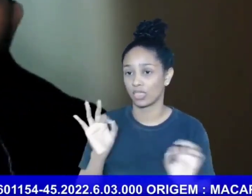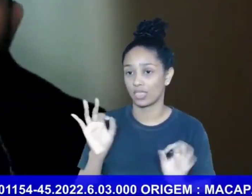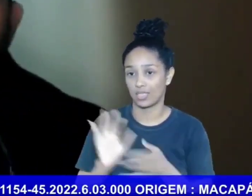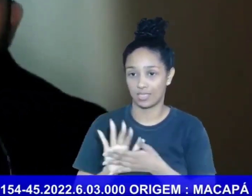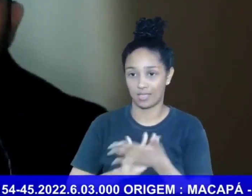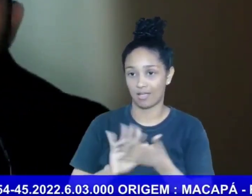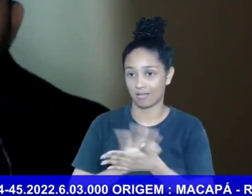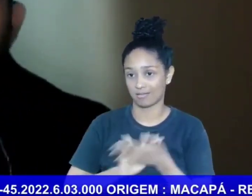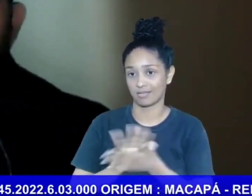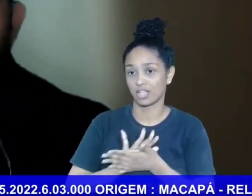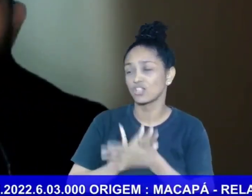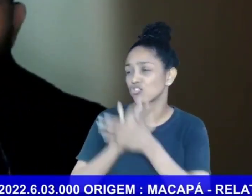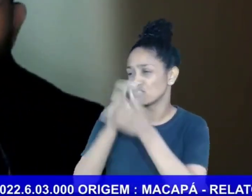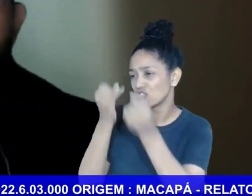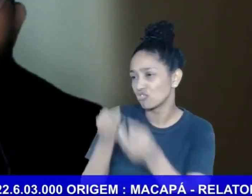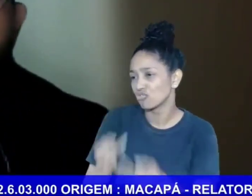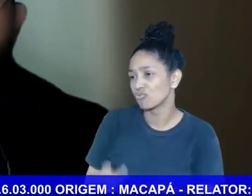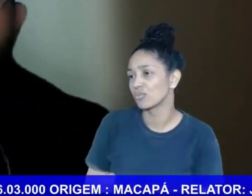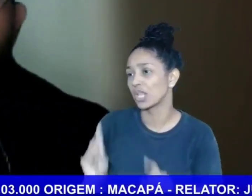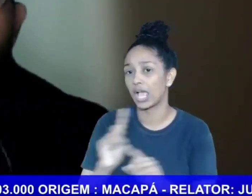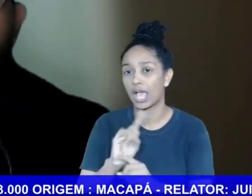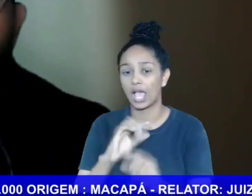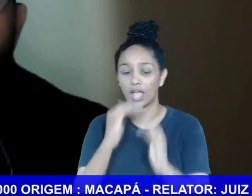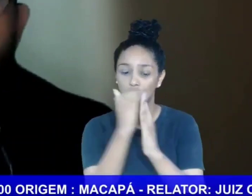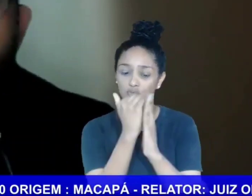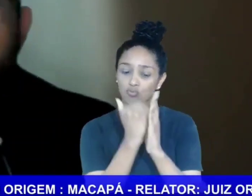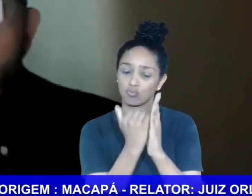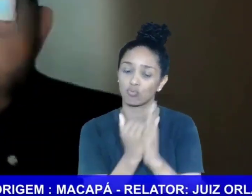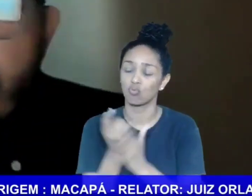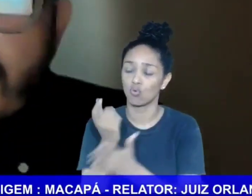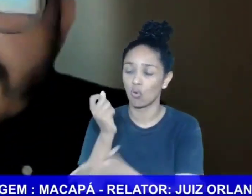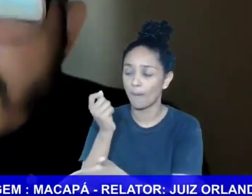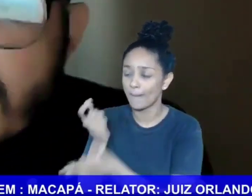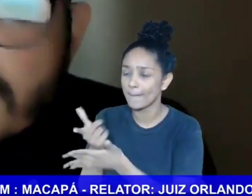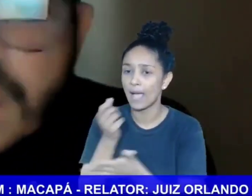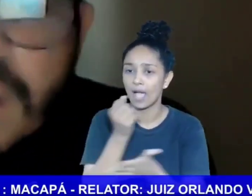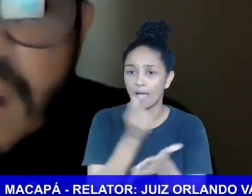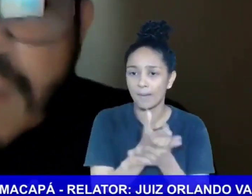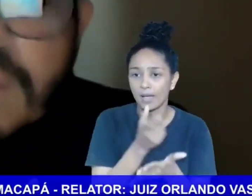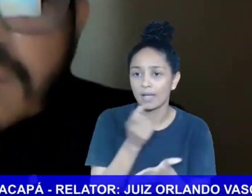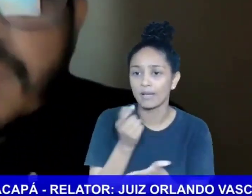de retificar as despesas.